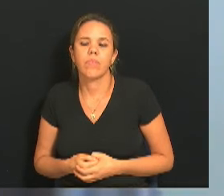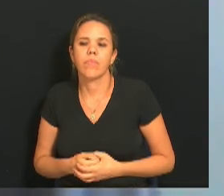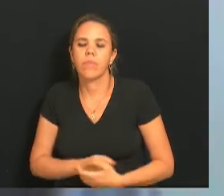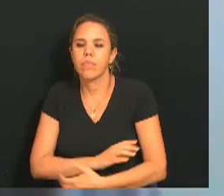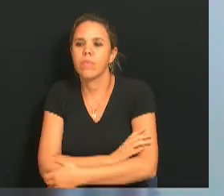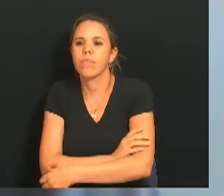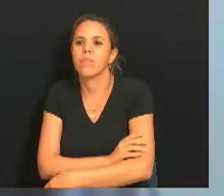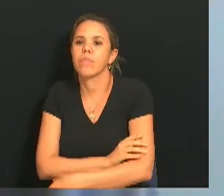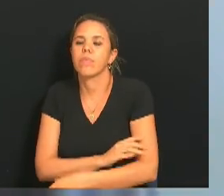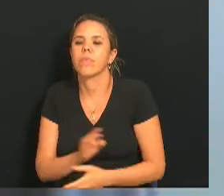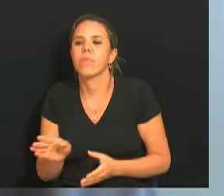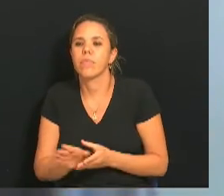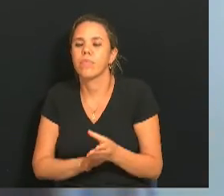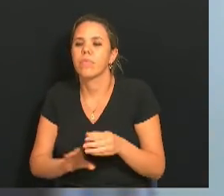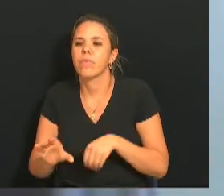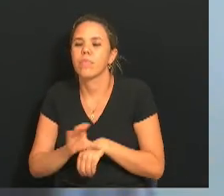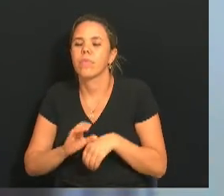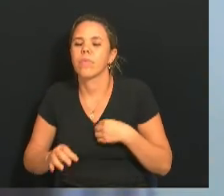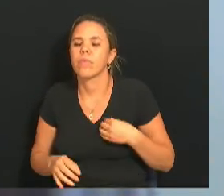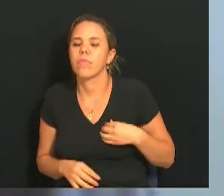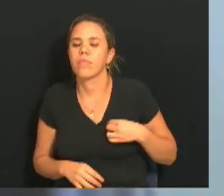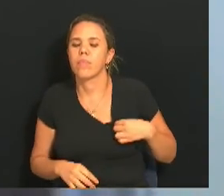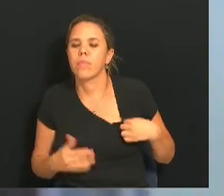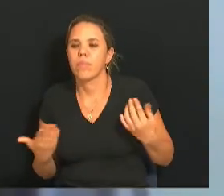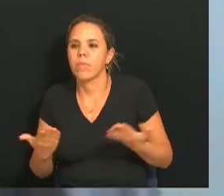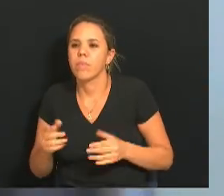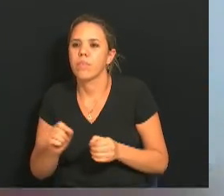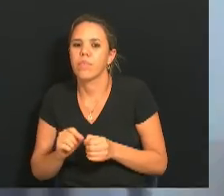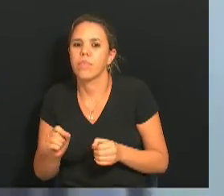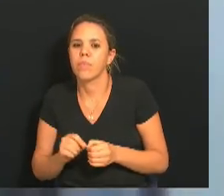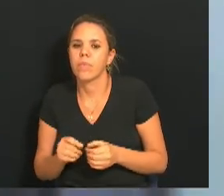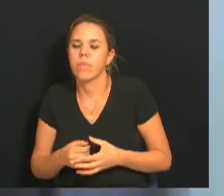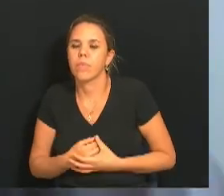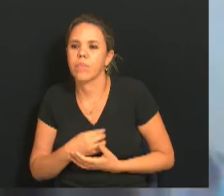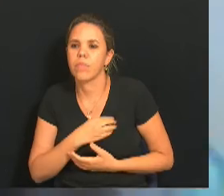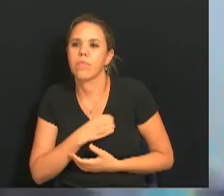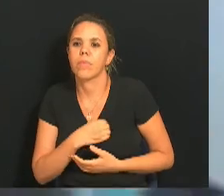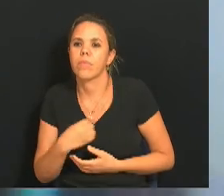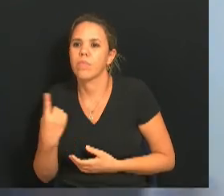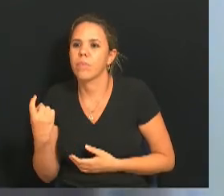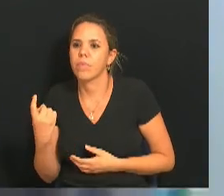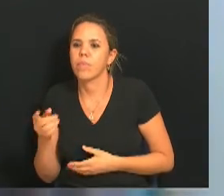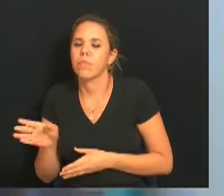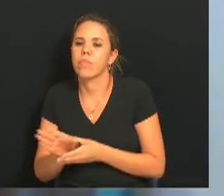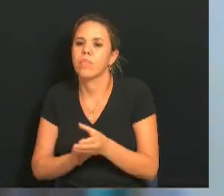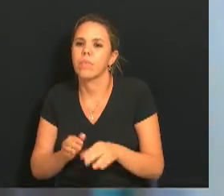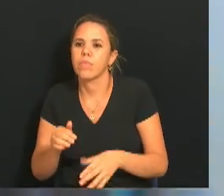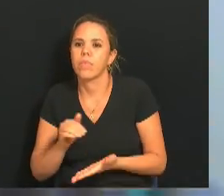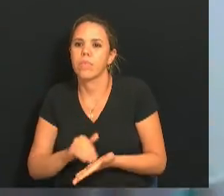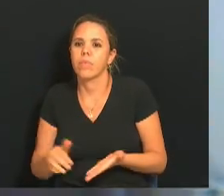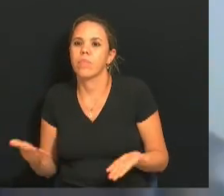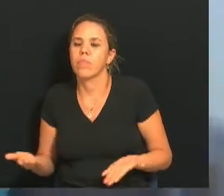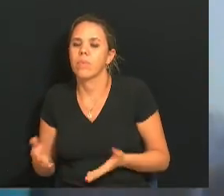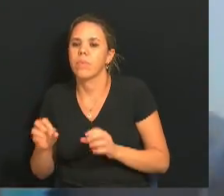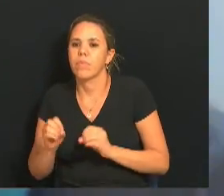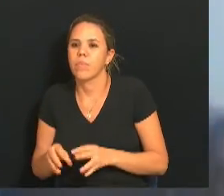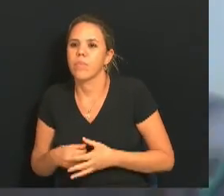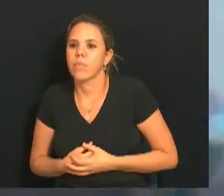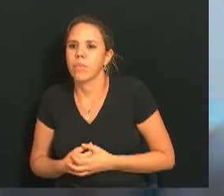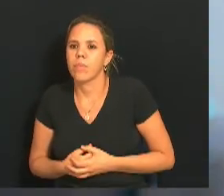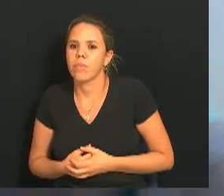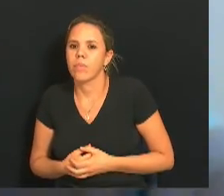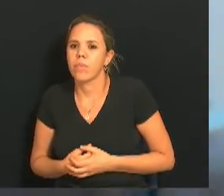A própria constituição do fórum, que hoje é feito por uma portaria. Quer dizer, um secretário municipal de educação hoje, é evidente que